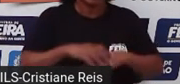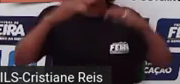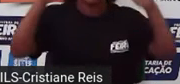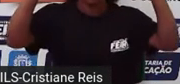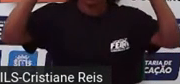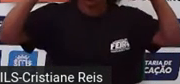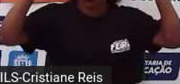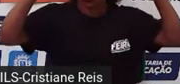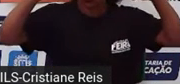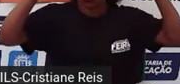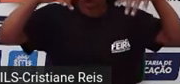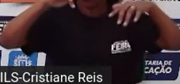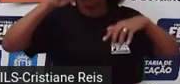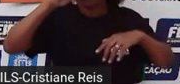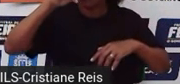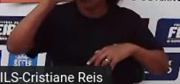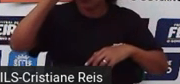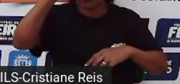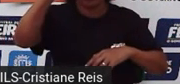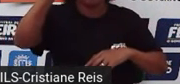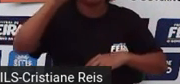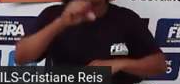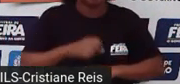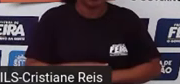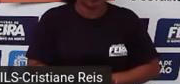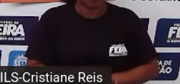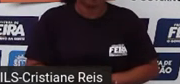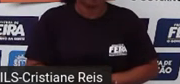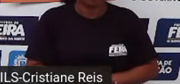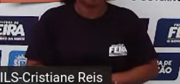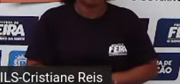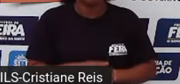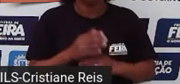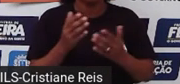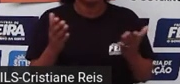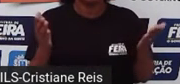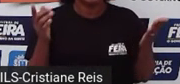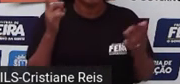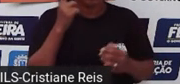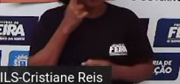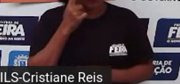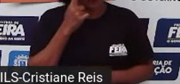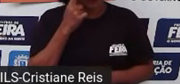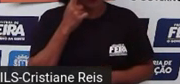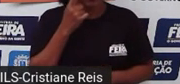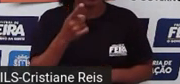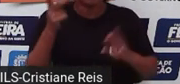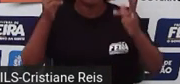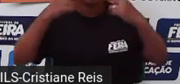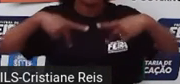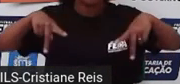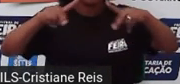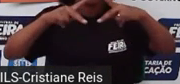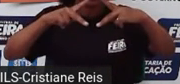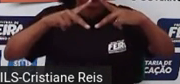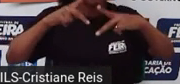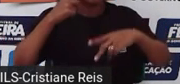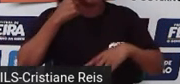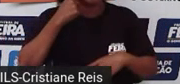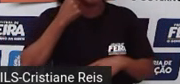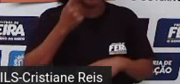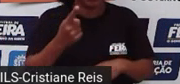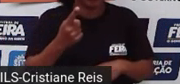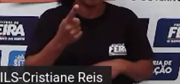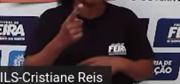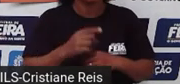mas né É muita chuva bom é para gente perceber aqui falando um pouco sobre a população só